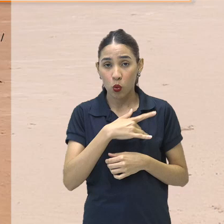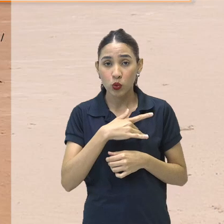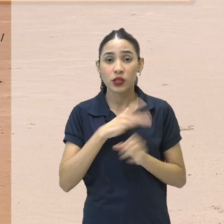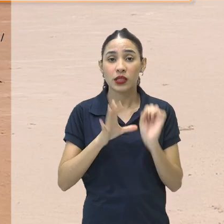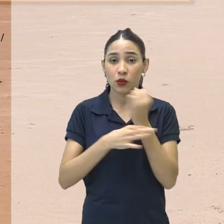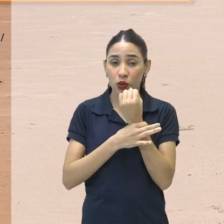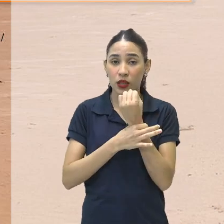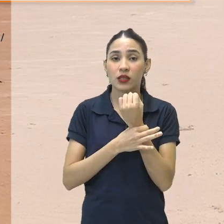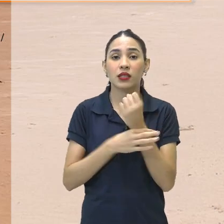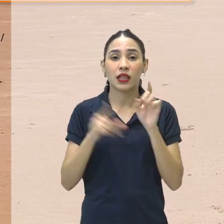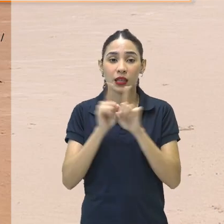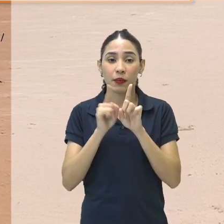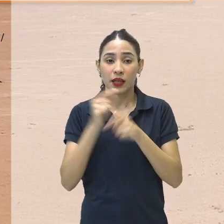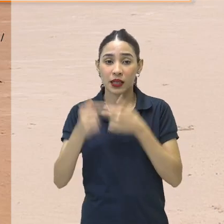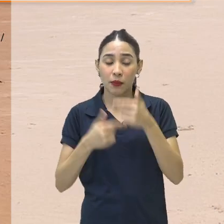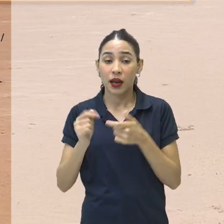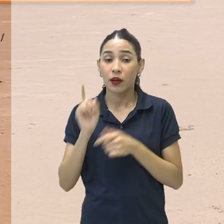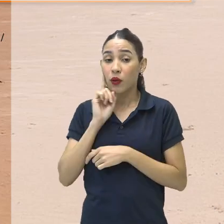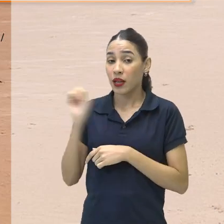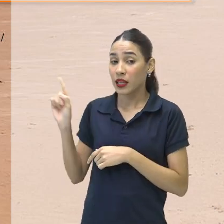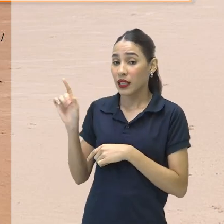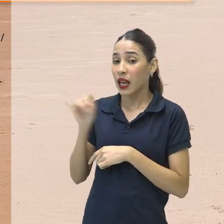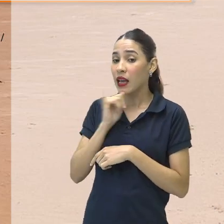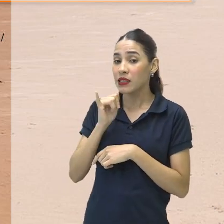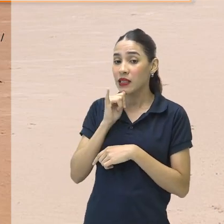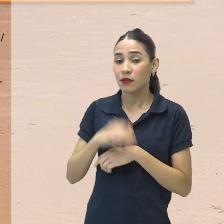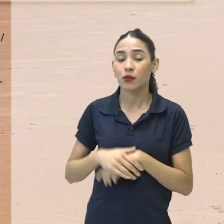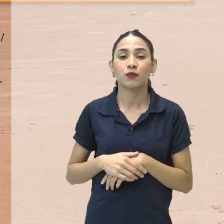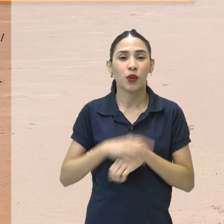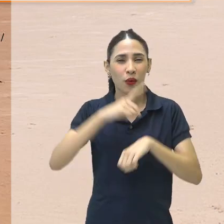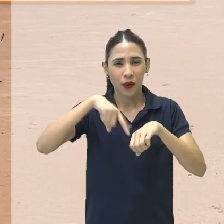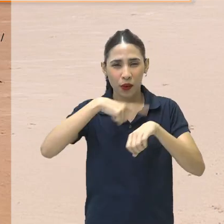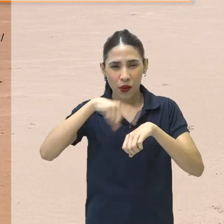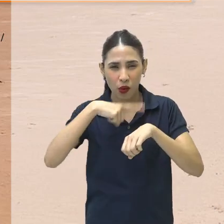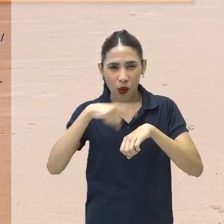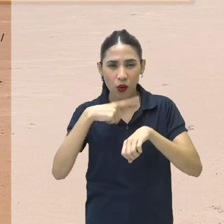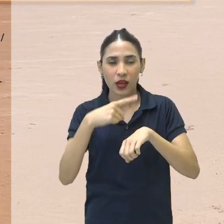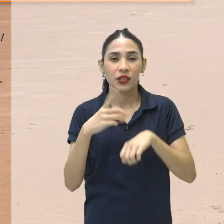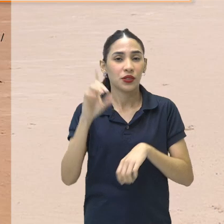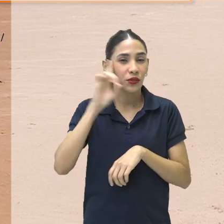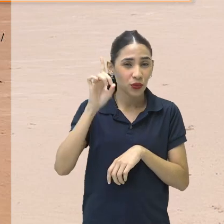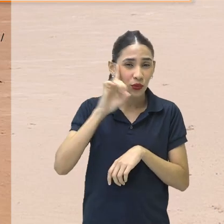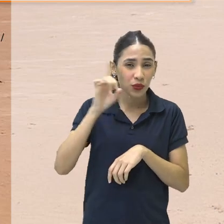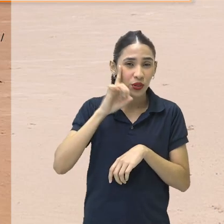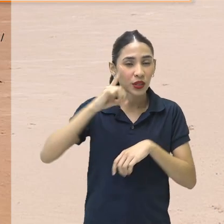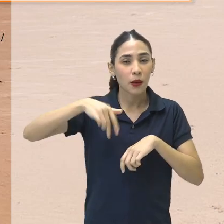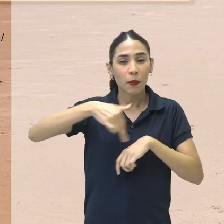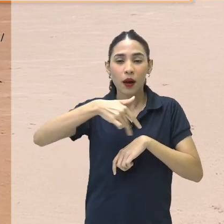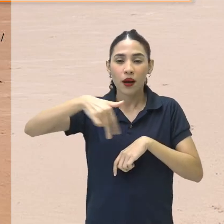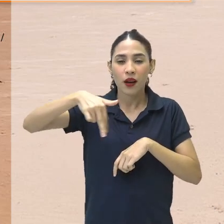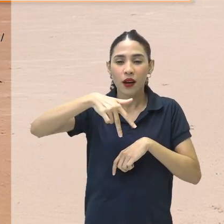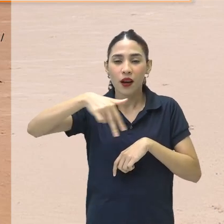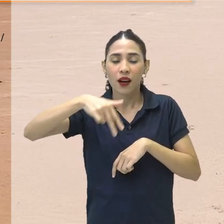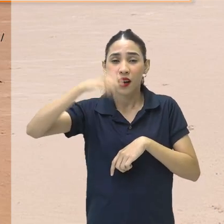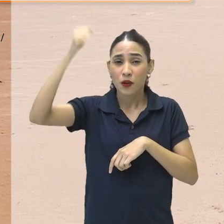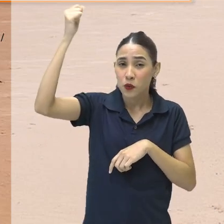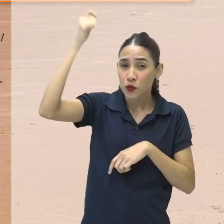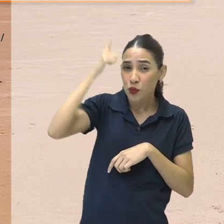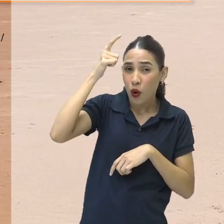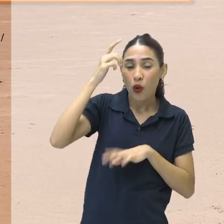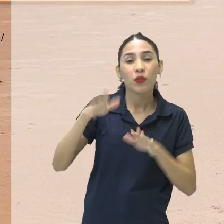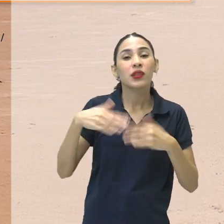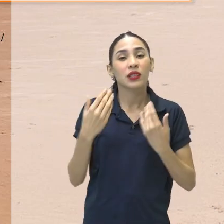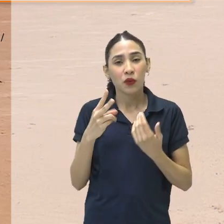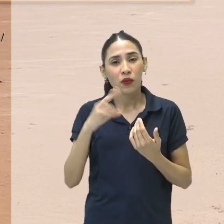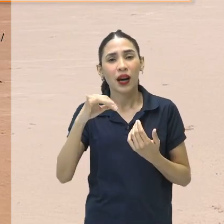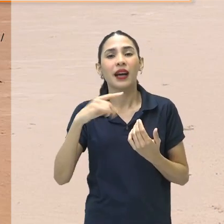trabalho. Esse trabalhador aqui, por exemplo, passa longas jornadas ali do seu dia caminhando pelo sol, né? Então, isso